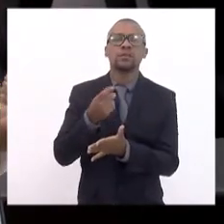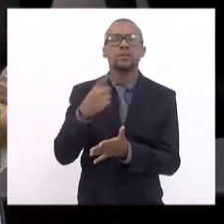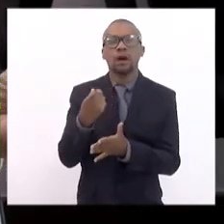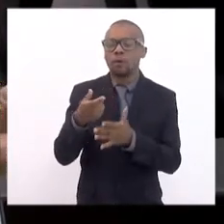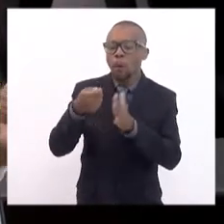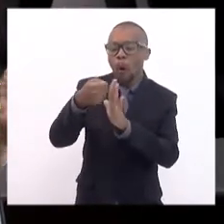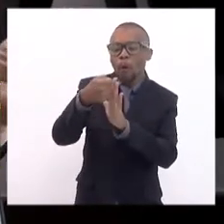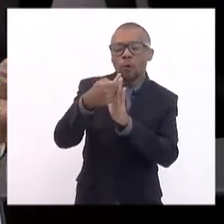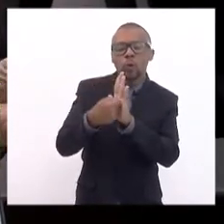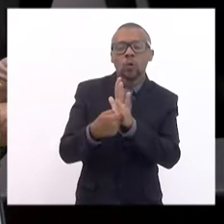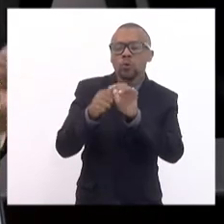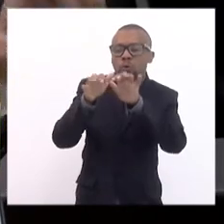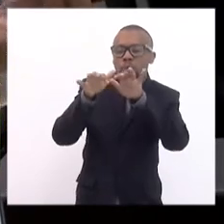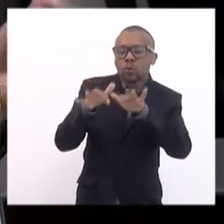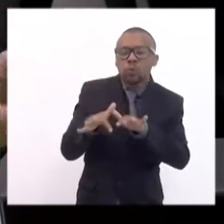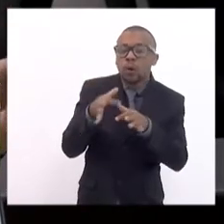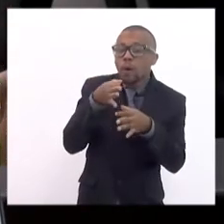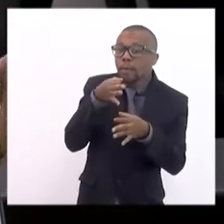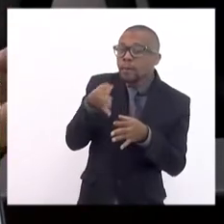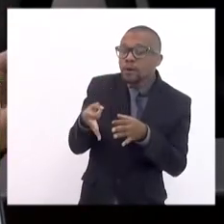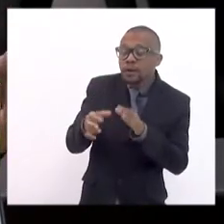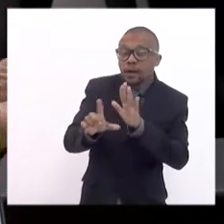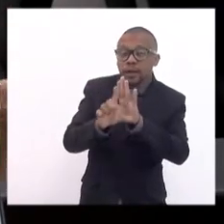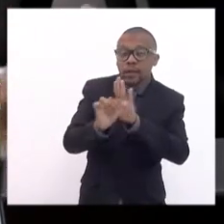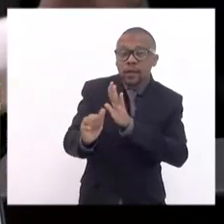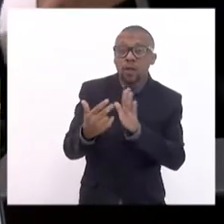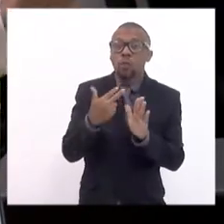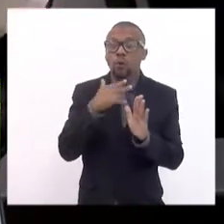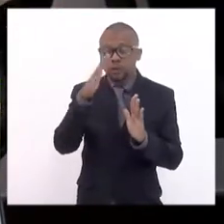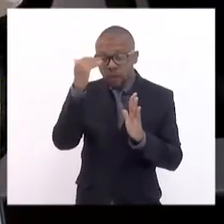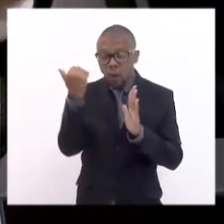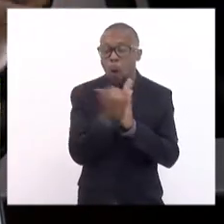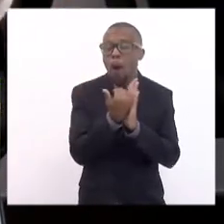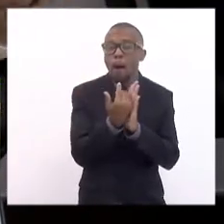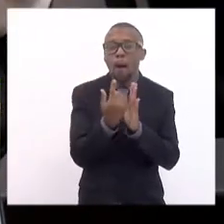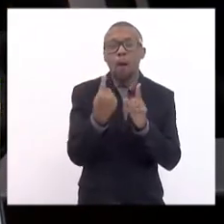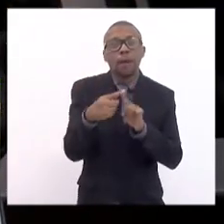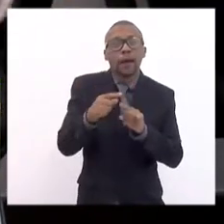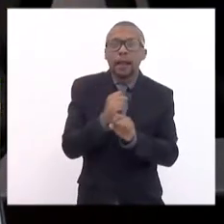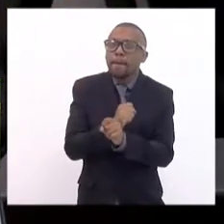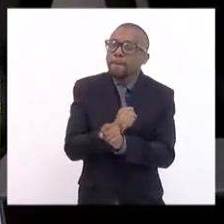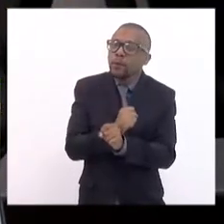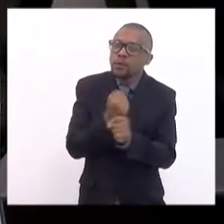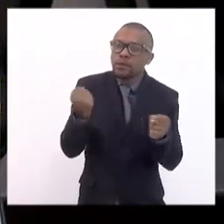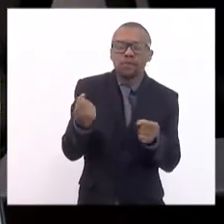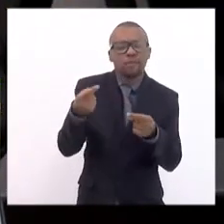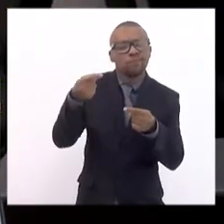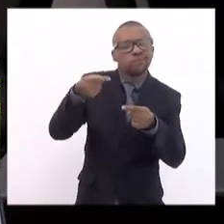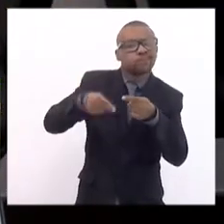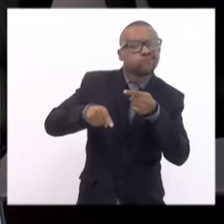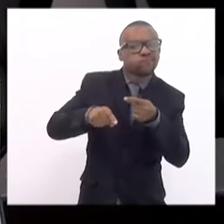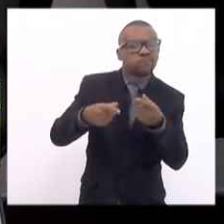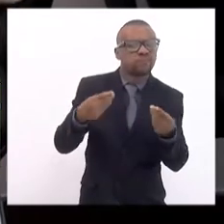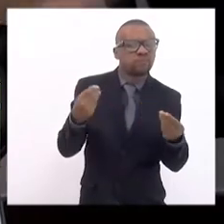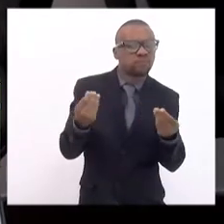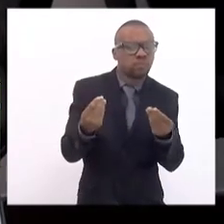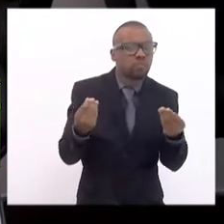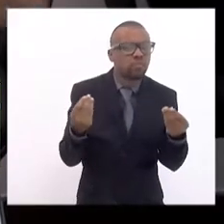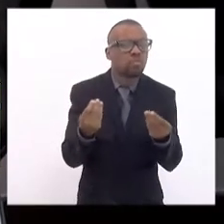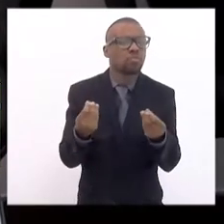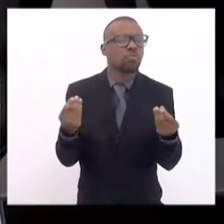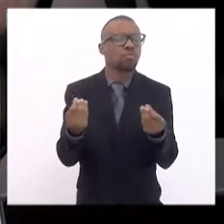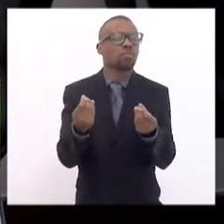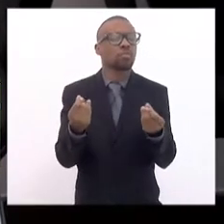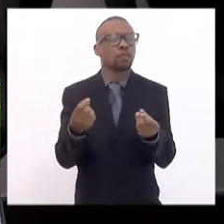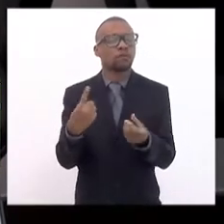parecer, né, dizendo que essa lei não pode ser cumprida porque ela é inexequível, porque ela é completamente irrazoável, né? Vamos